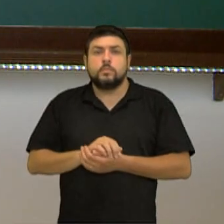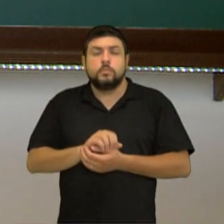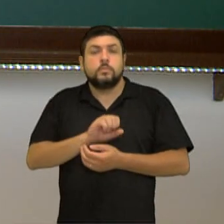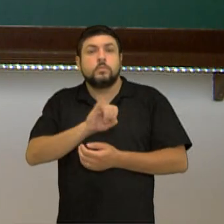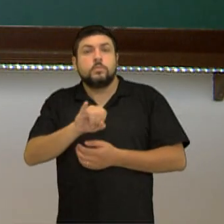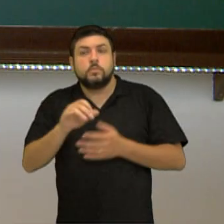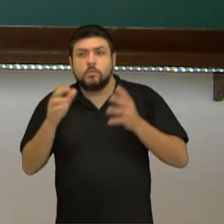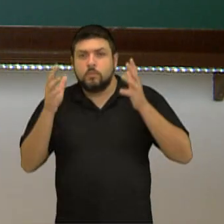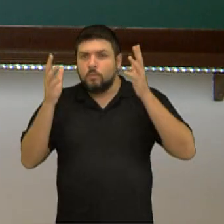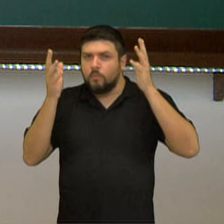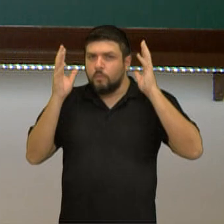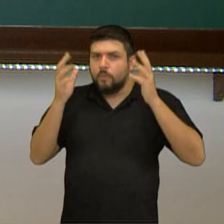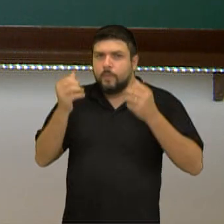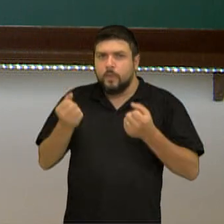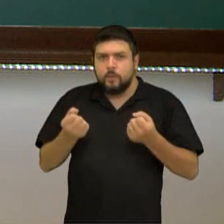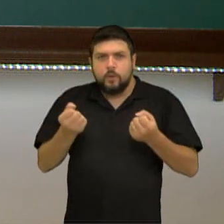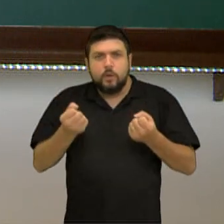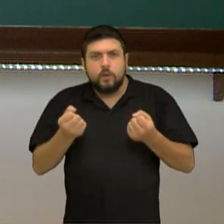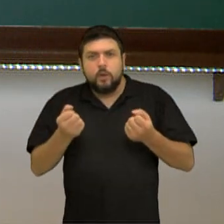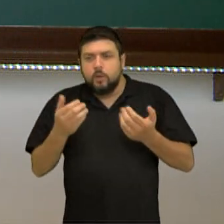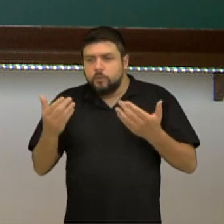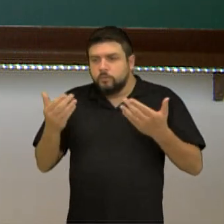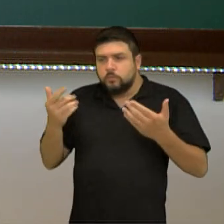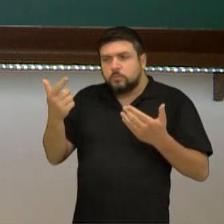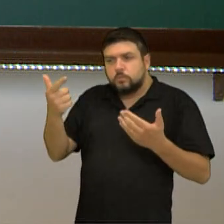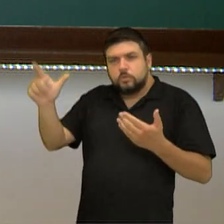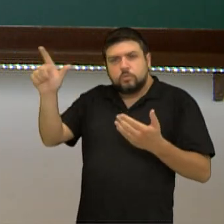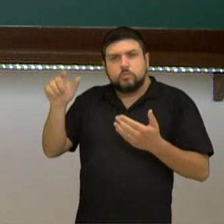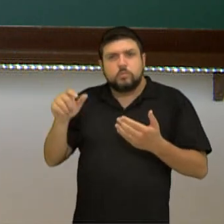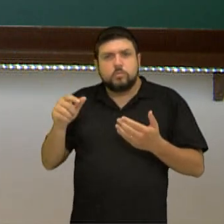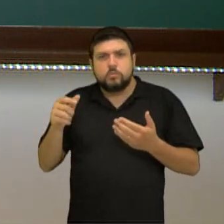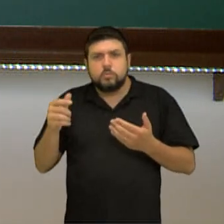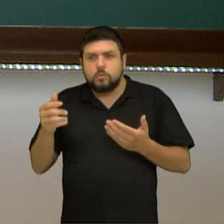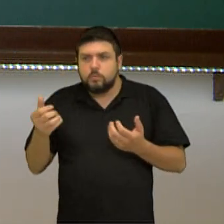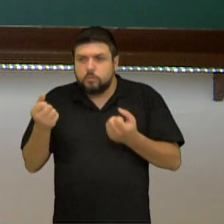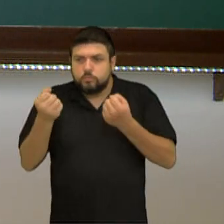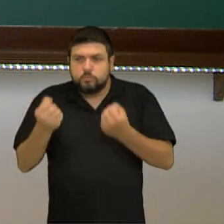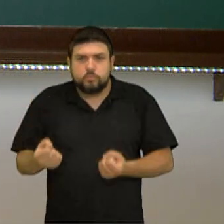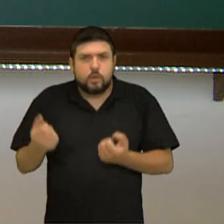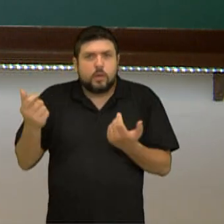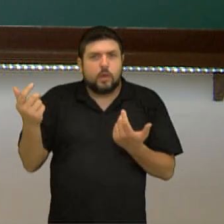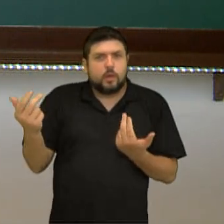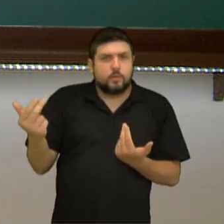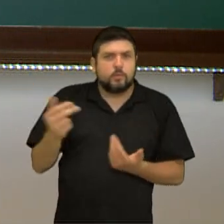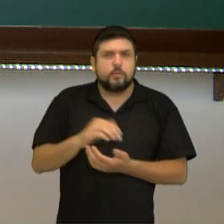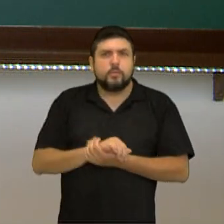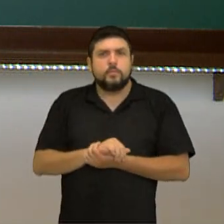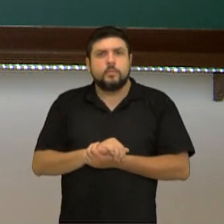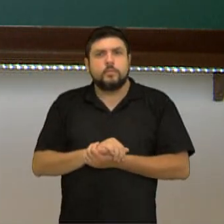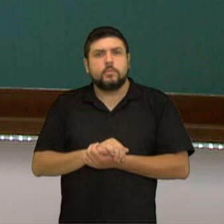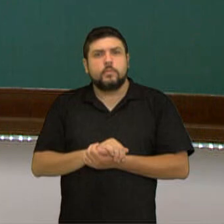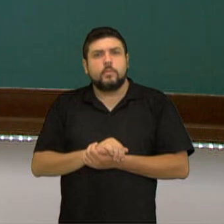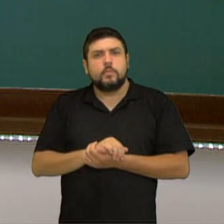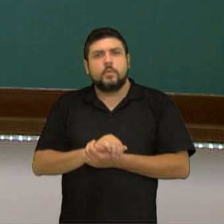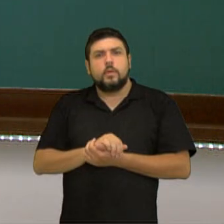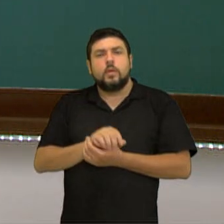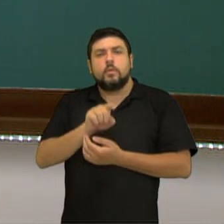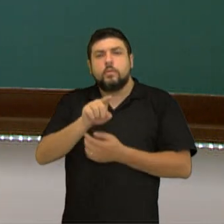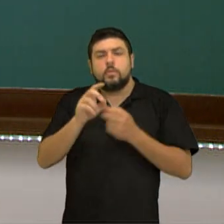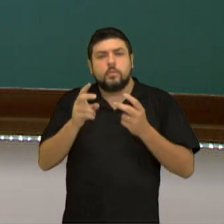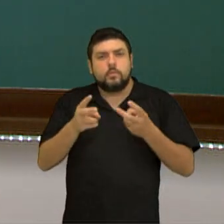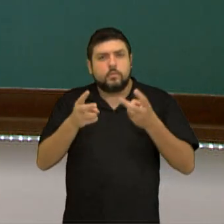maior comparado com o outro e se eles tiverem a mesma massa, como é de se esperar, você vai perceber